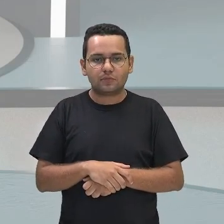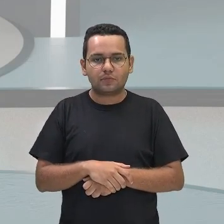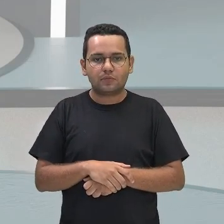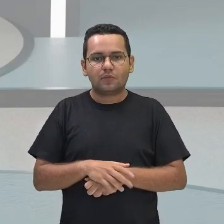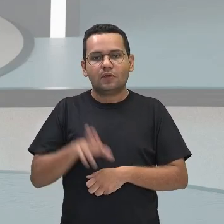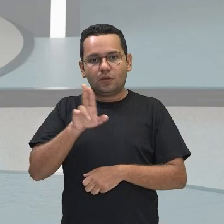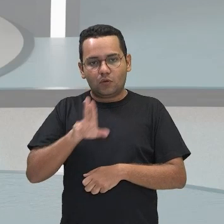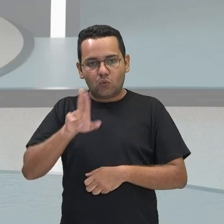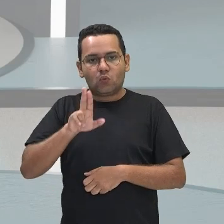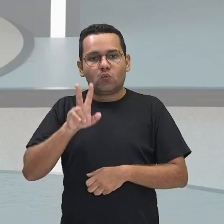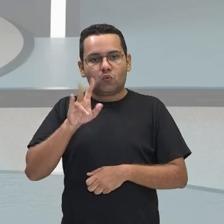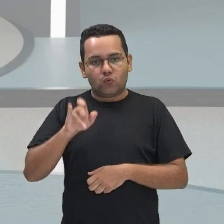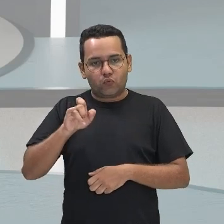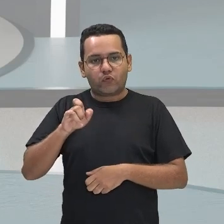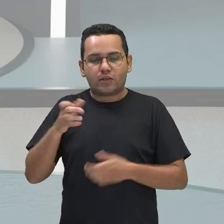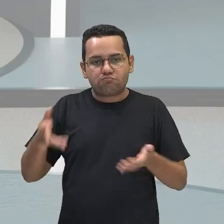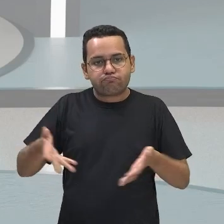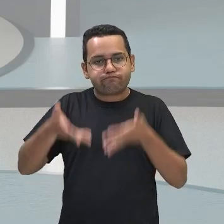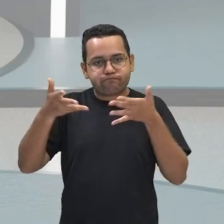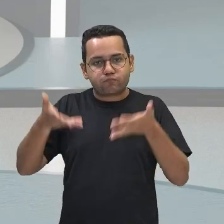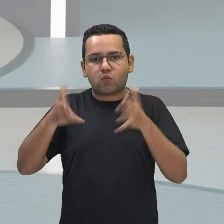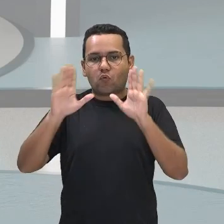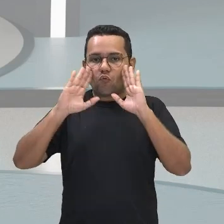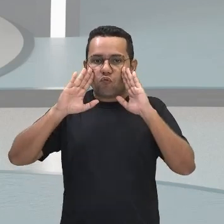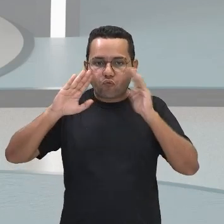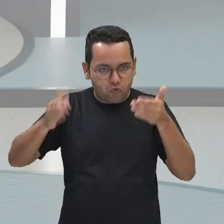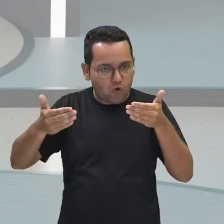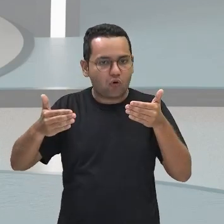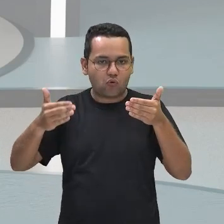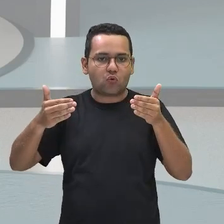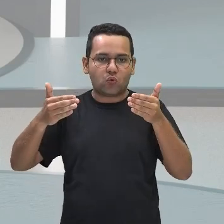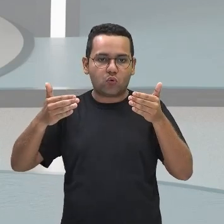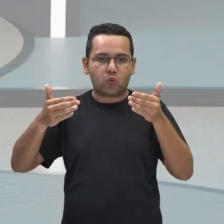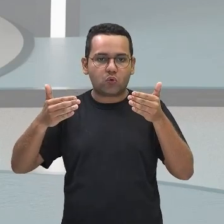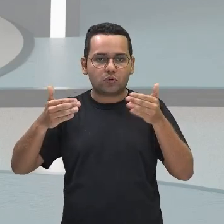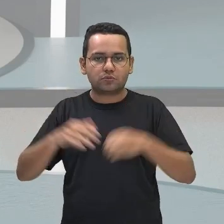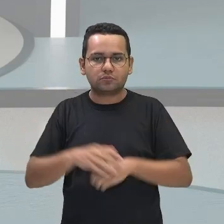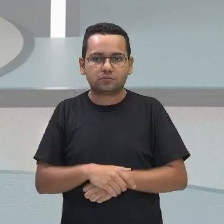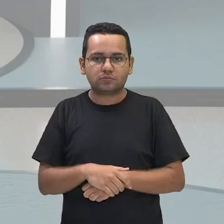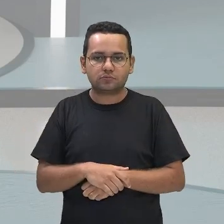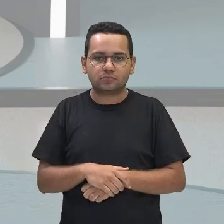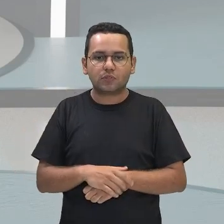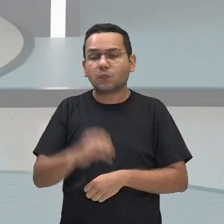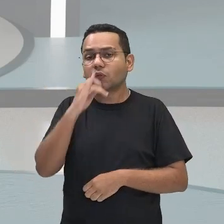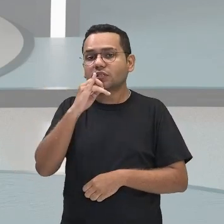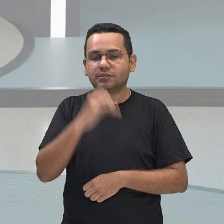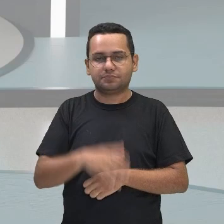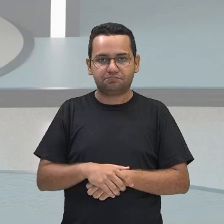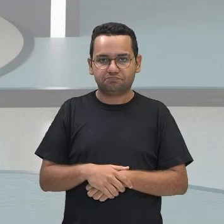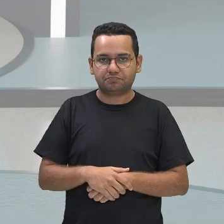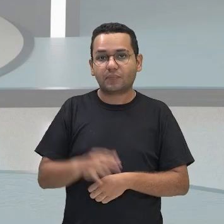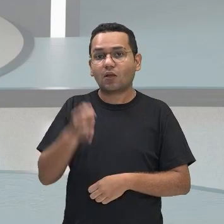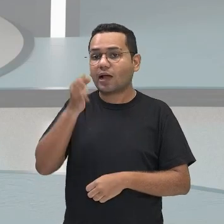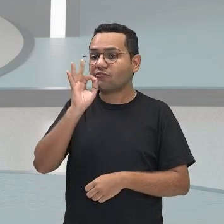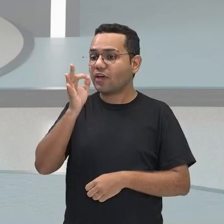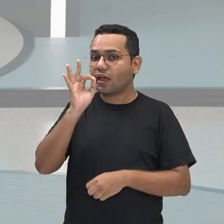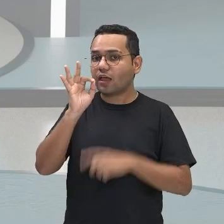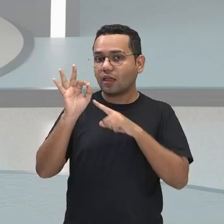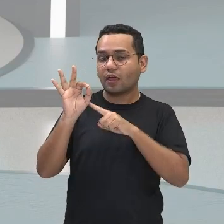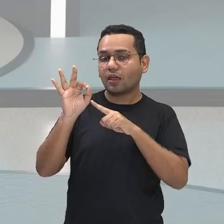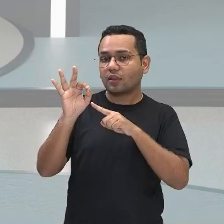estimulante que muitos utilizam normalmente, nem sabe se que é às vezes, é o café. Ele é um estimulante.